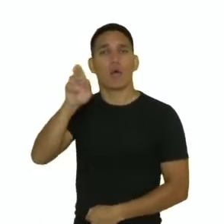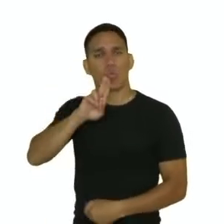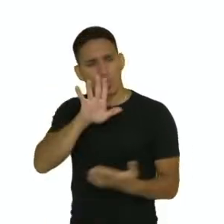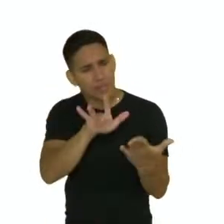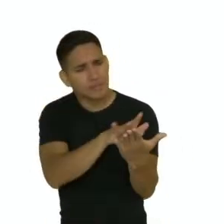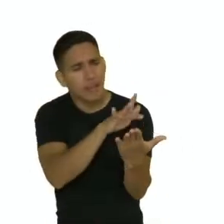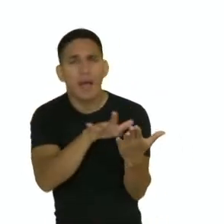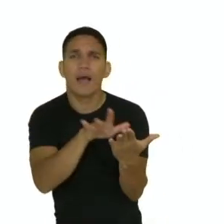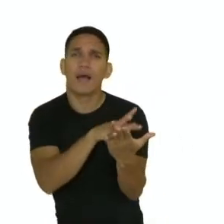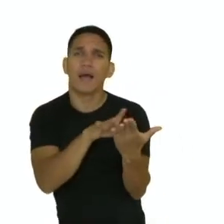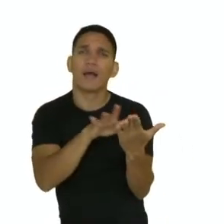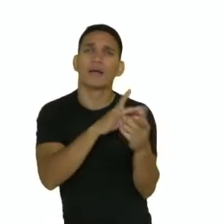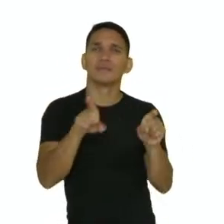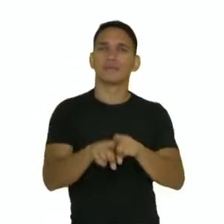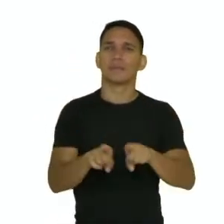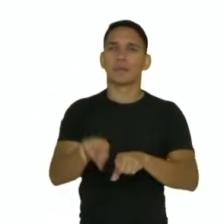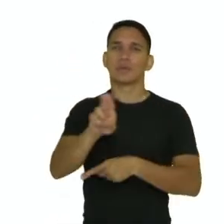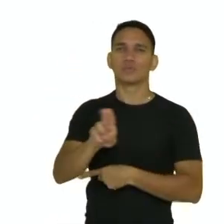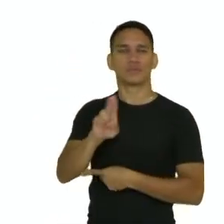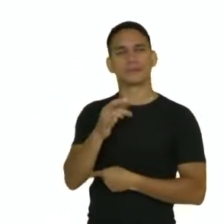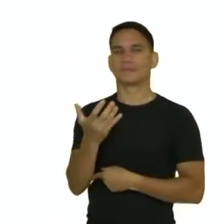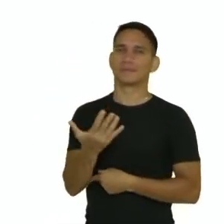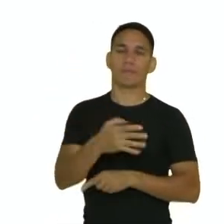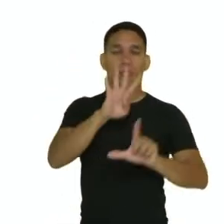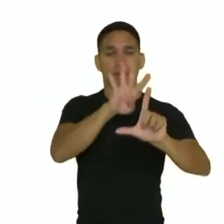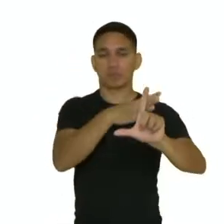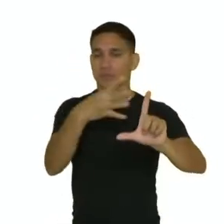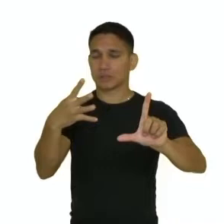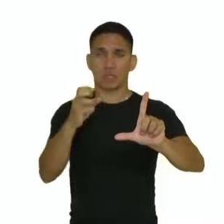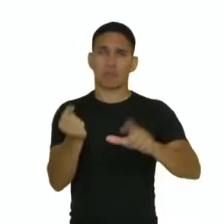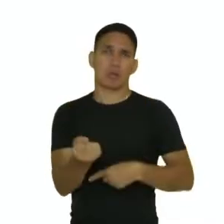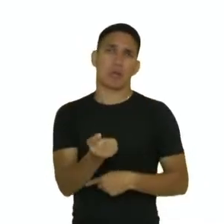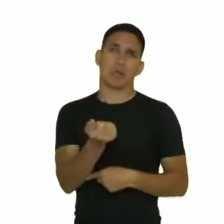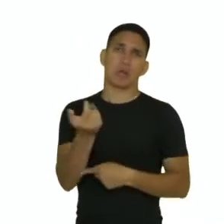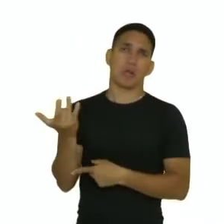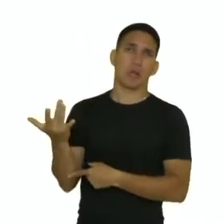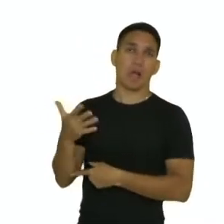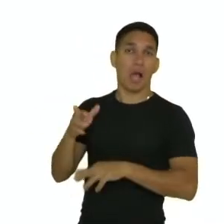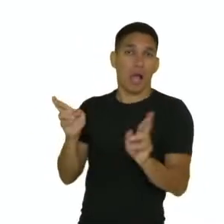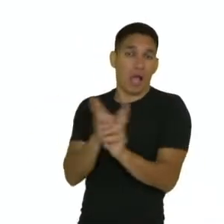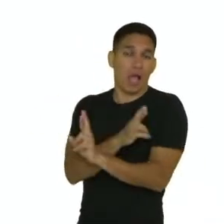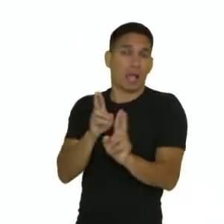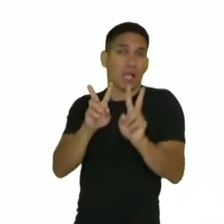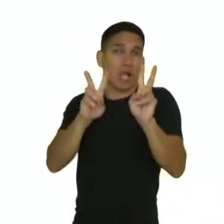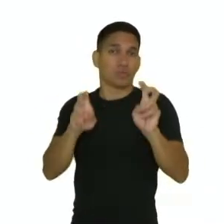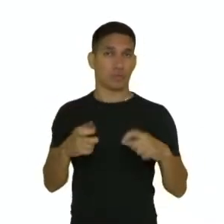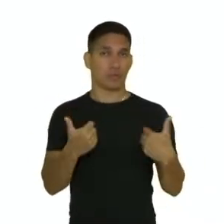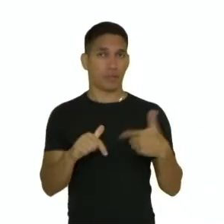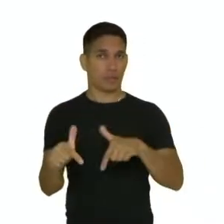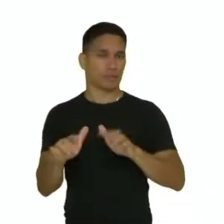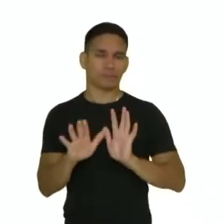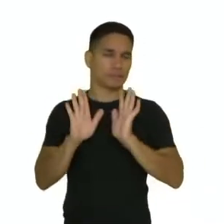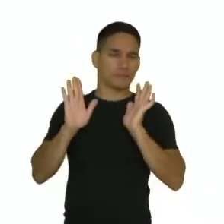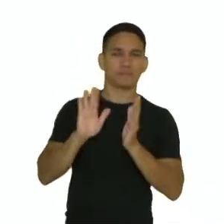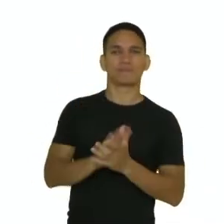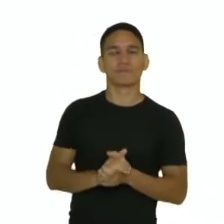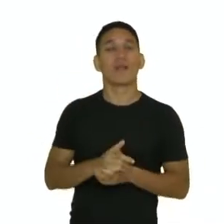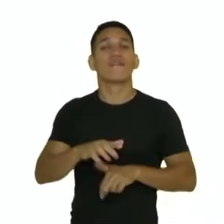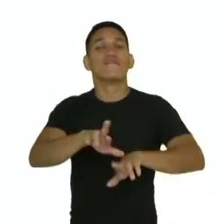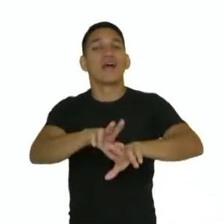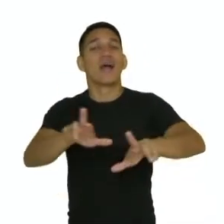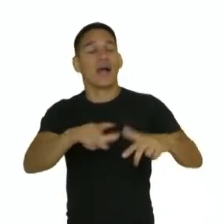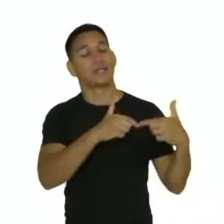de repente, uma planilha ali, alguma coisa, né, relacionada ao trabalho, enfim. Então, são